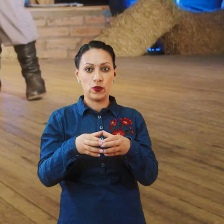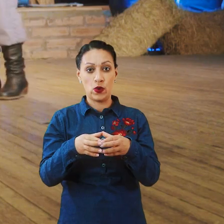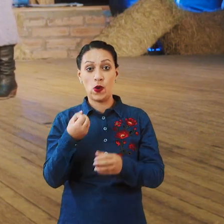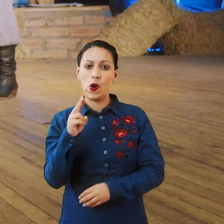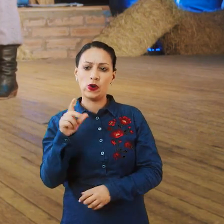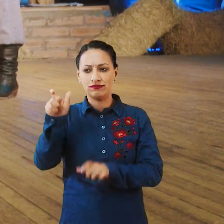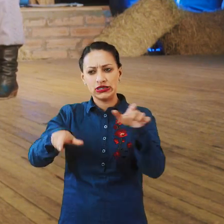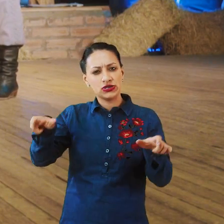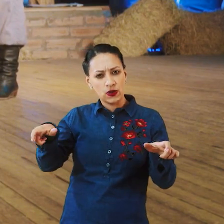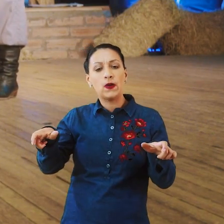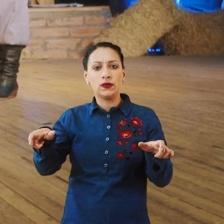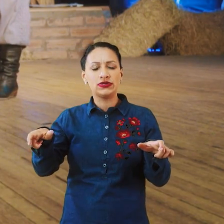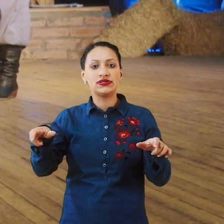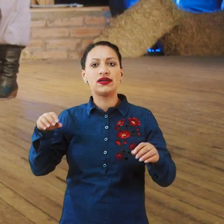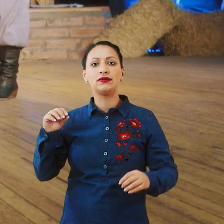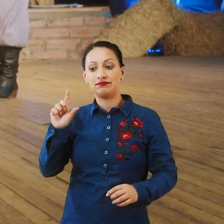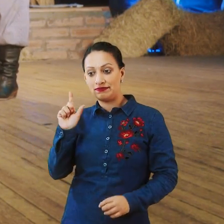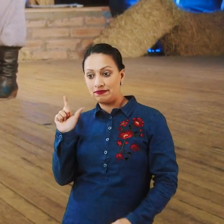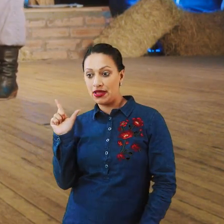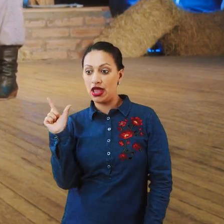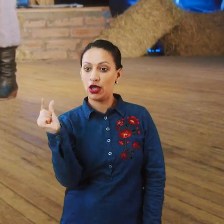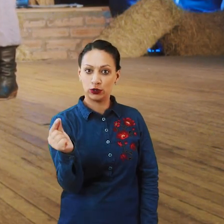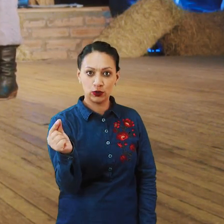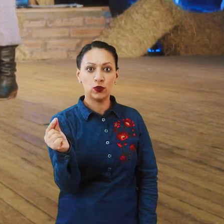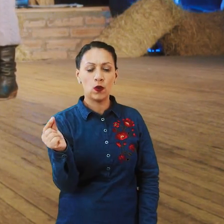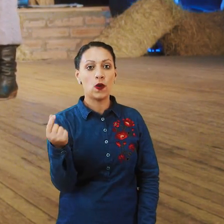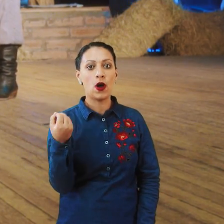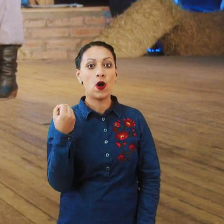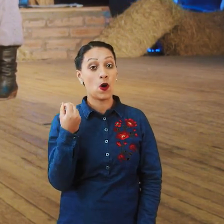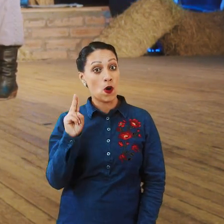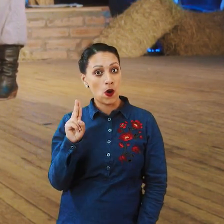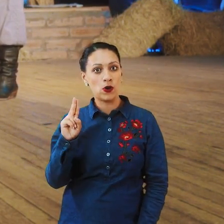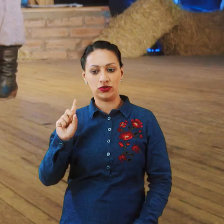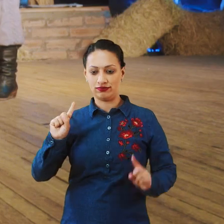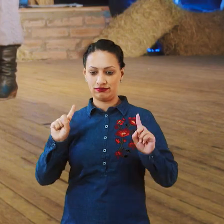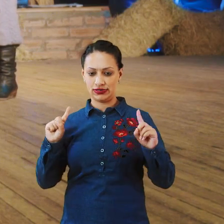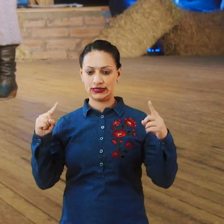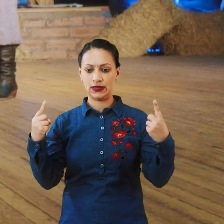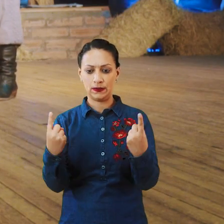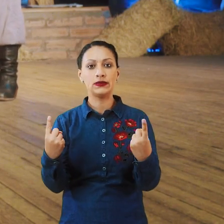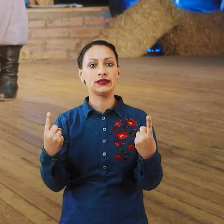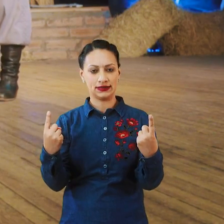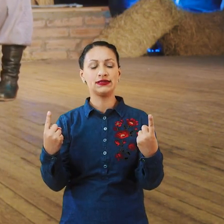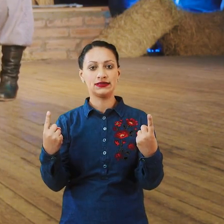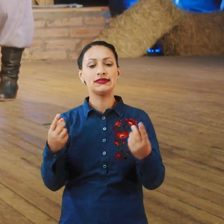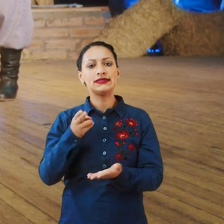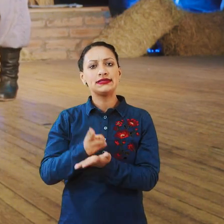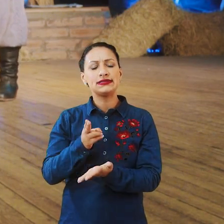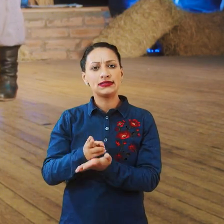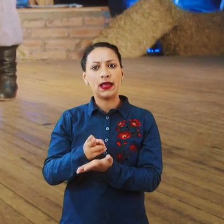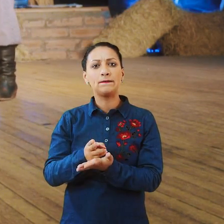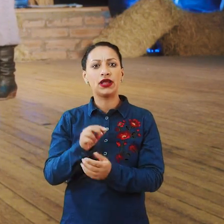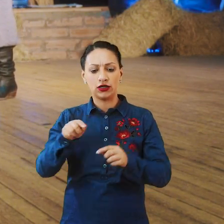se colocam em uma forma de meia-lua ou semicírculo, uma linha tendente ao círculo, sempre